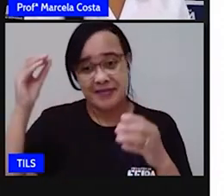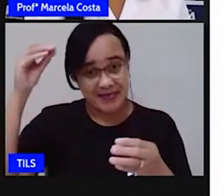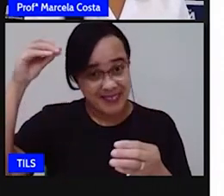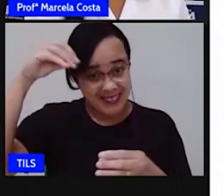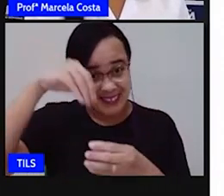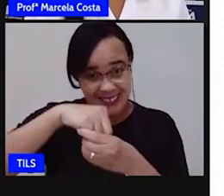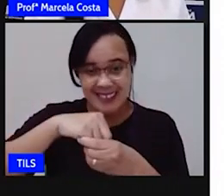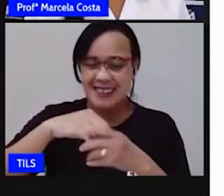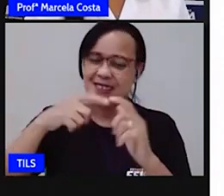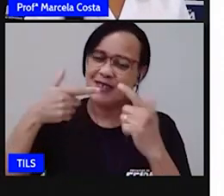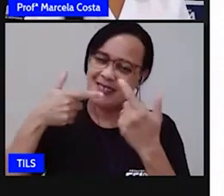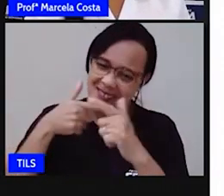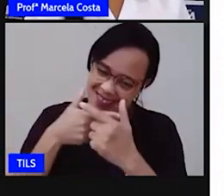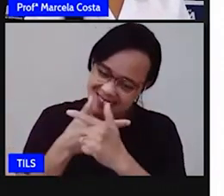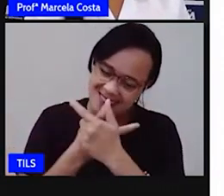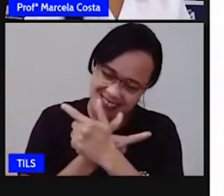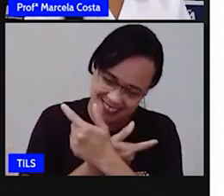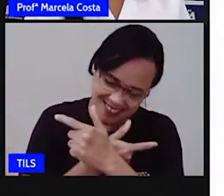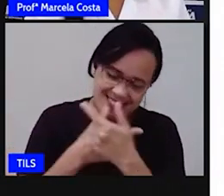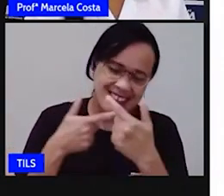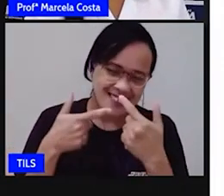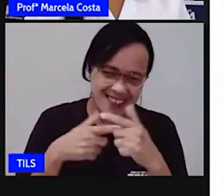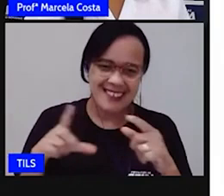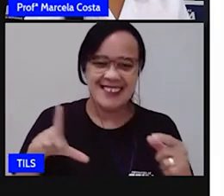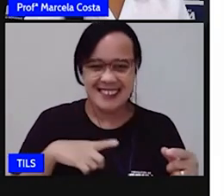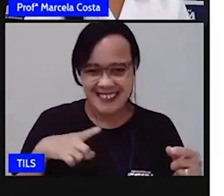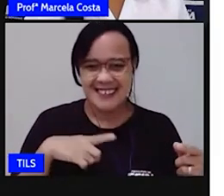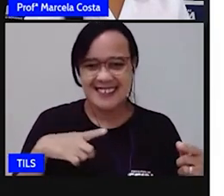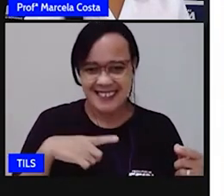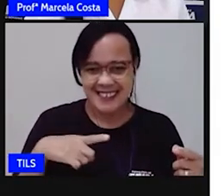engraçada.